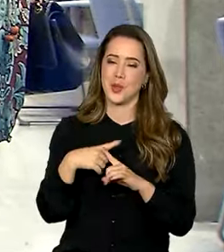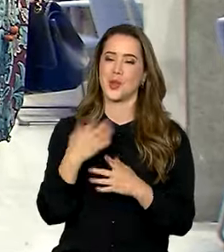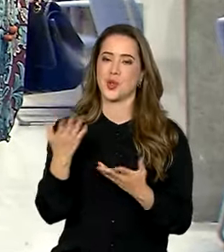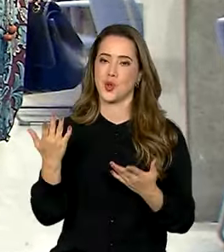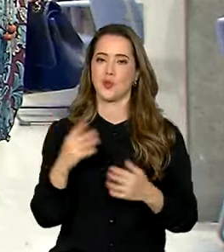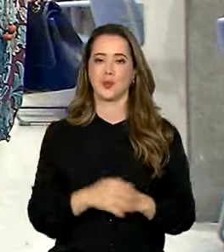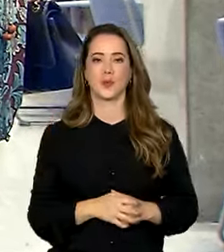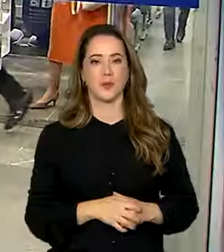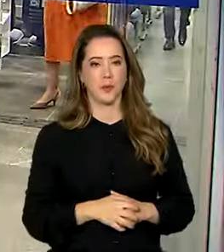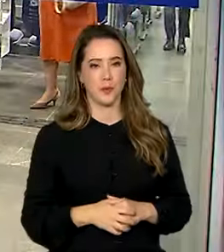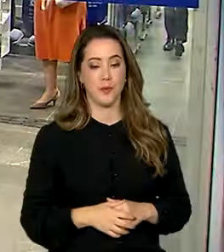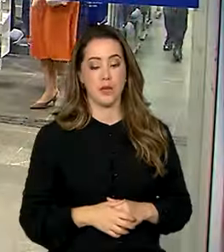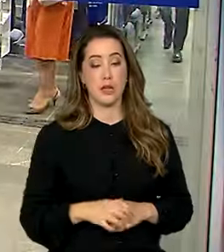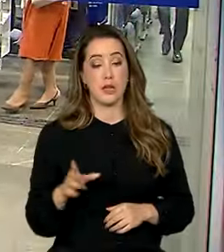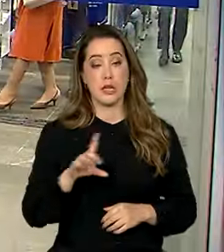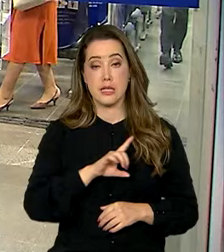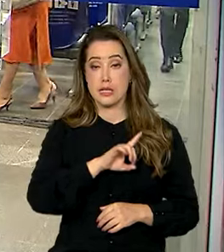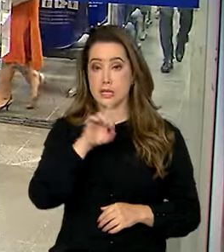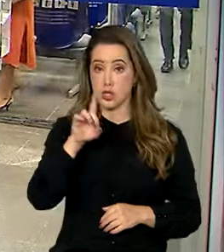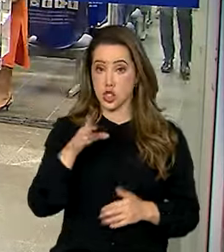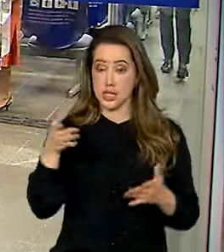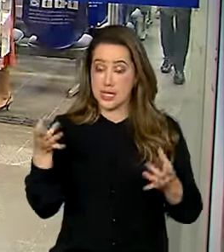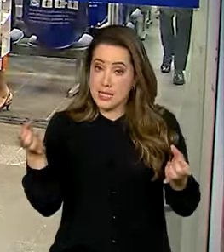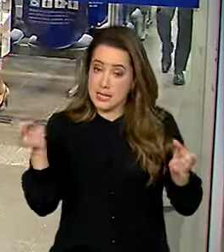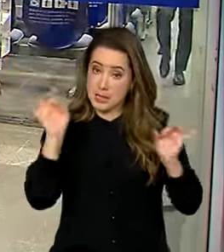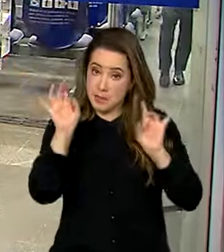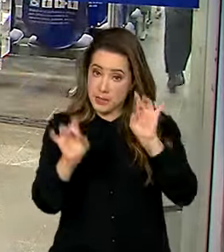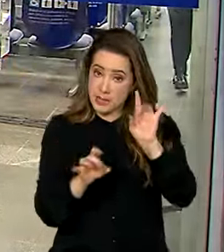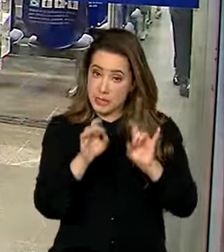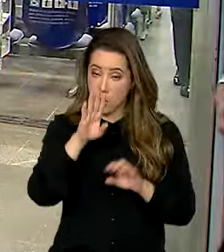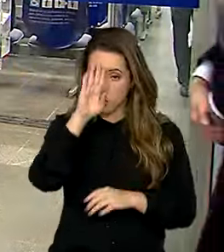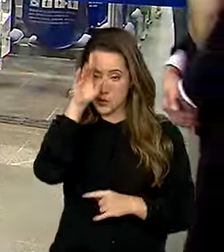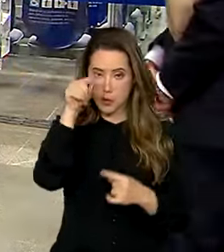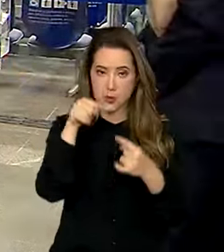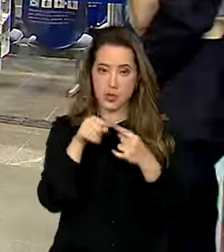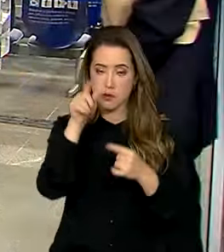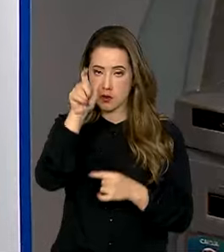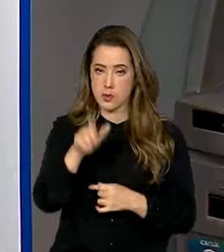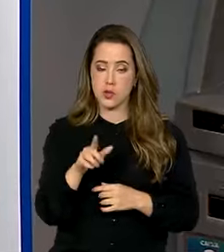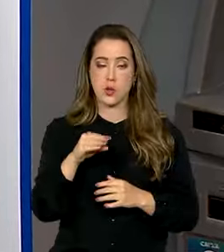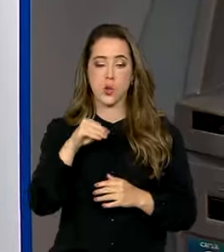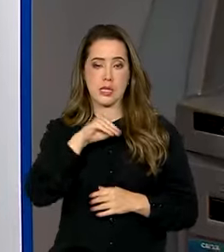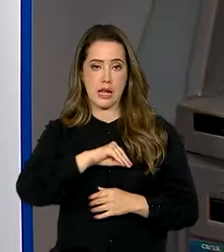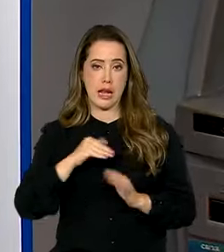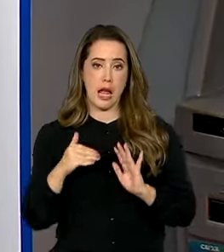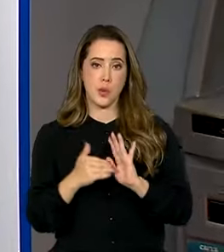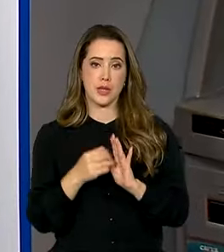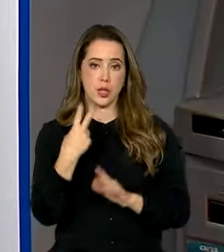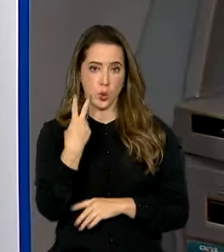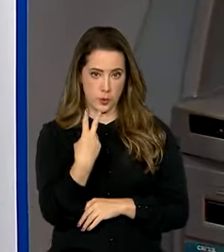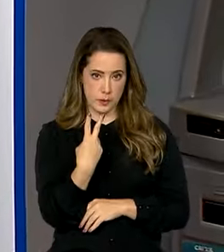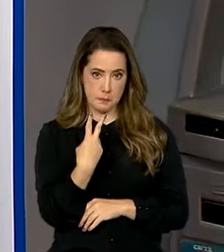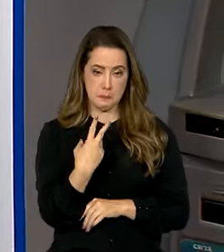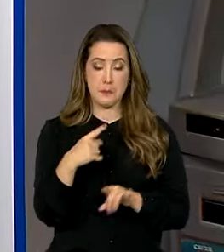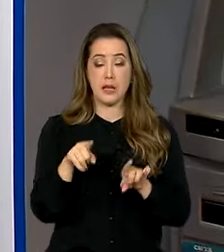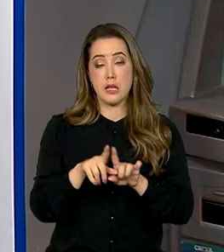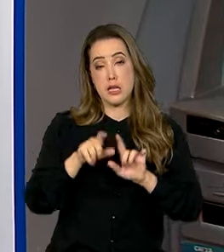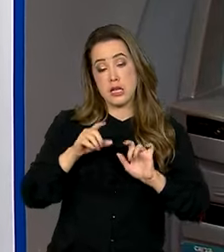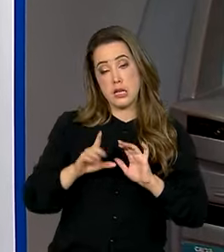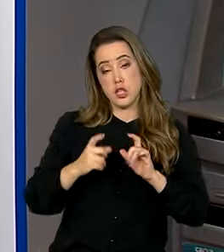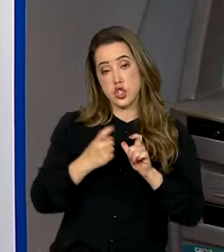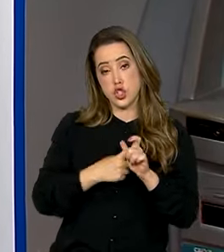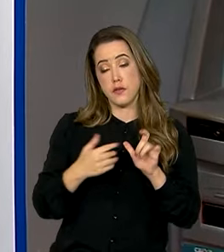D de mutirão Desenrola, a prioridade foi para as pessoas que ganham até 2 salários mínimos e devem